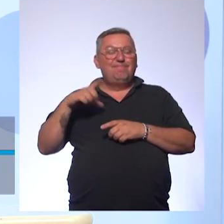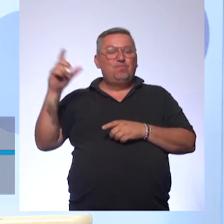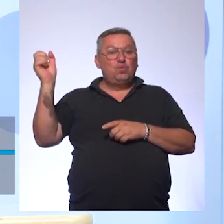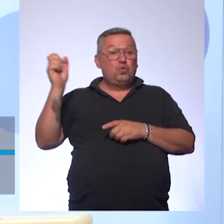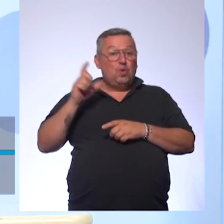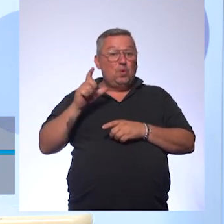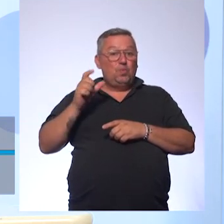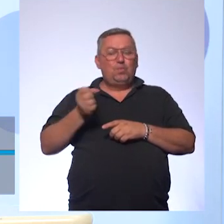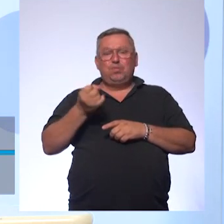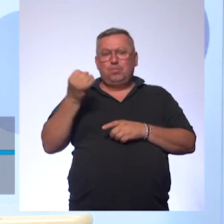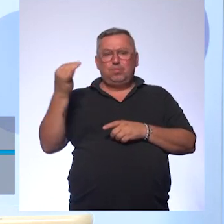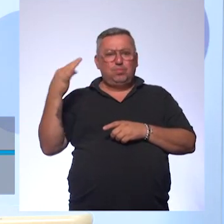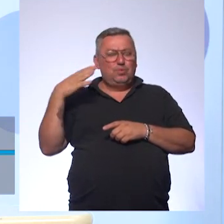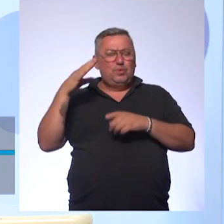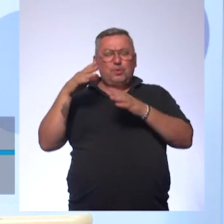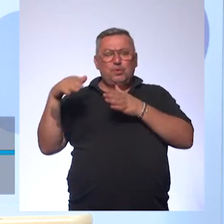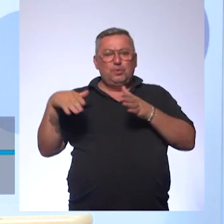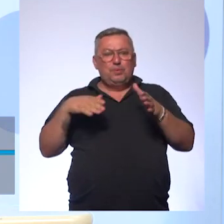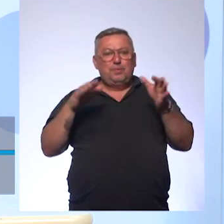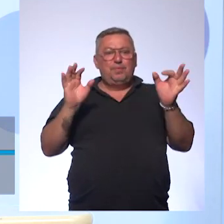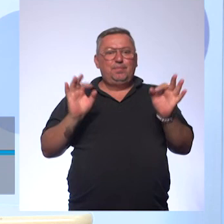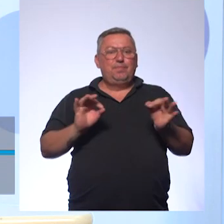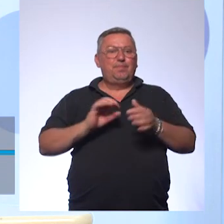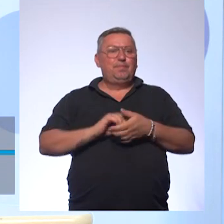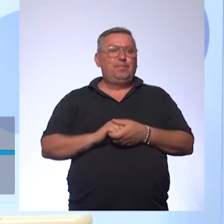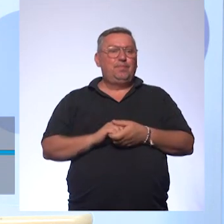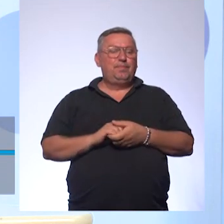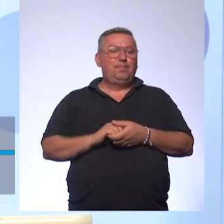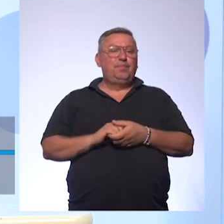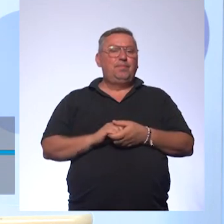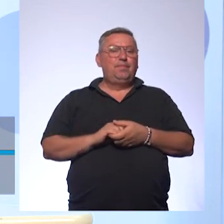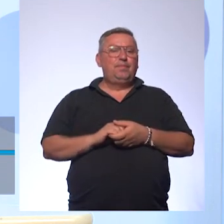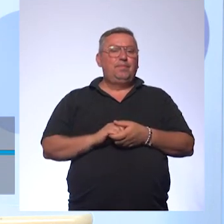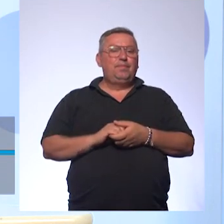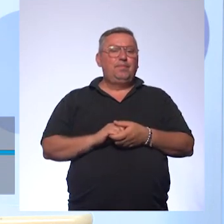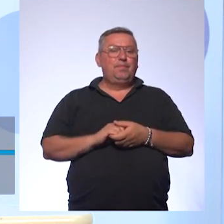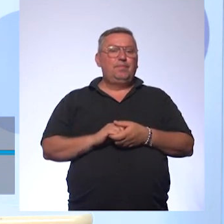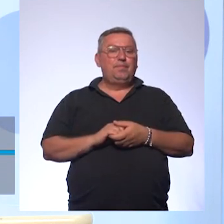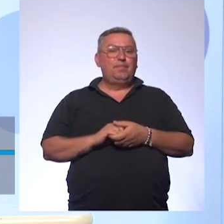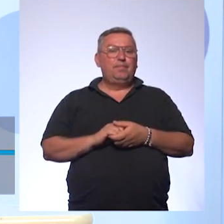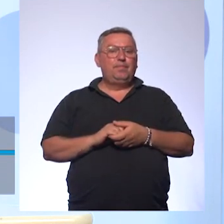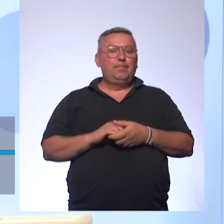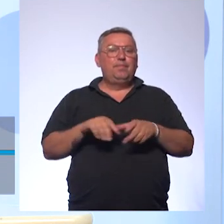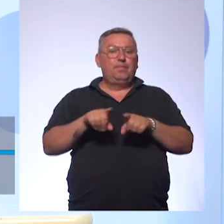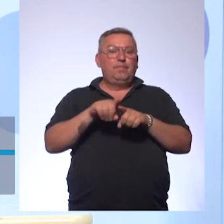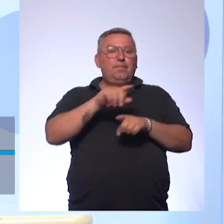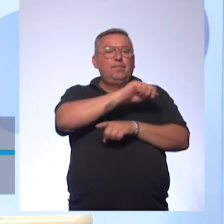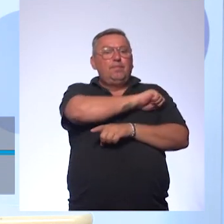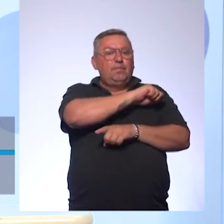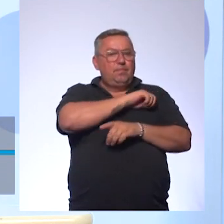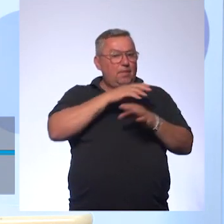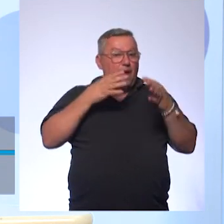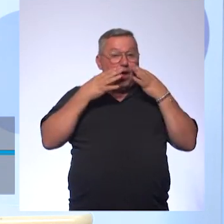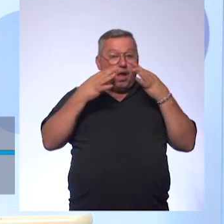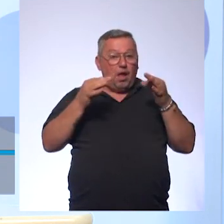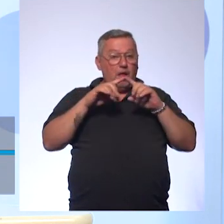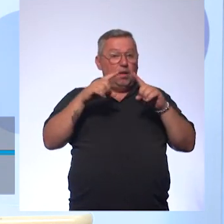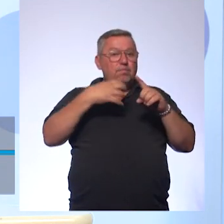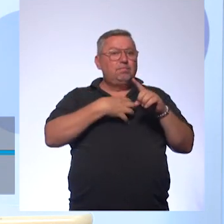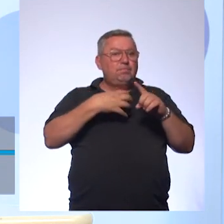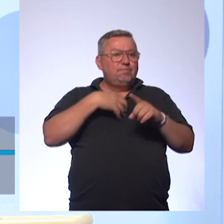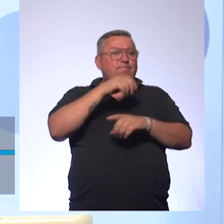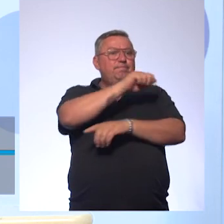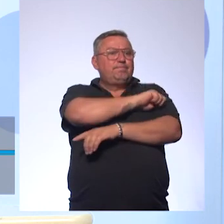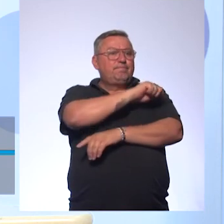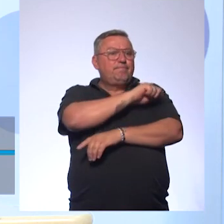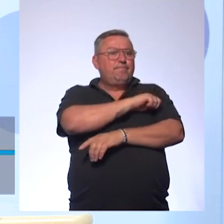Professora Maraísa. Não, professora Mara Isilda. Colocou assim. Monte Alto. Você